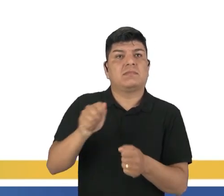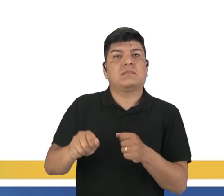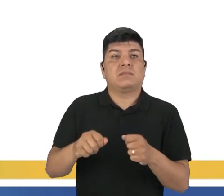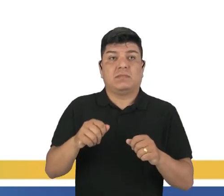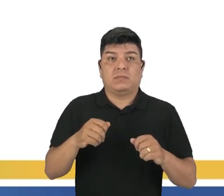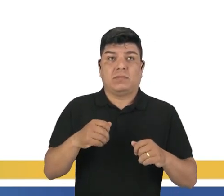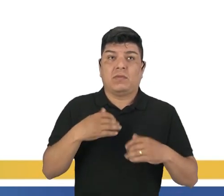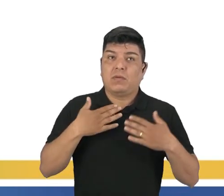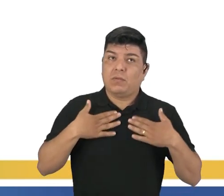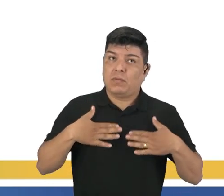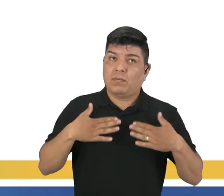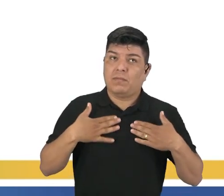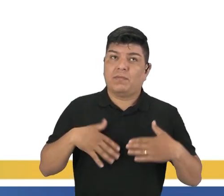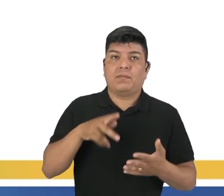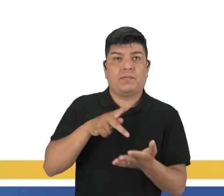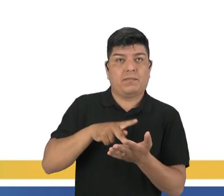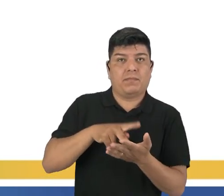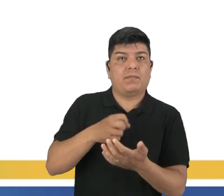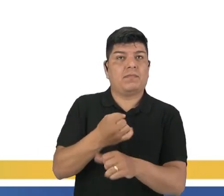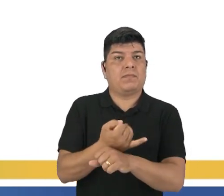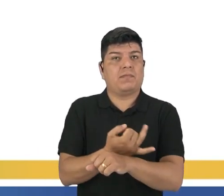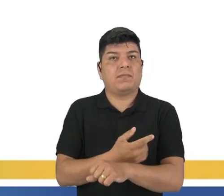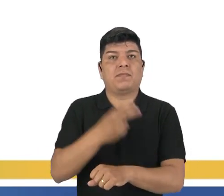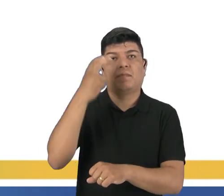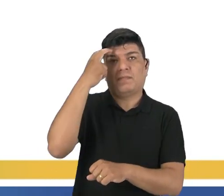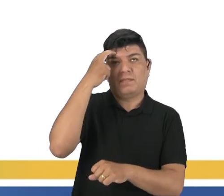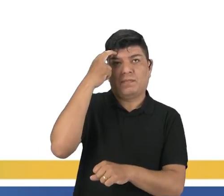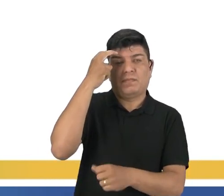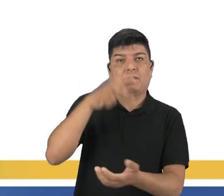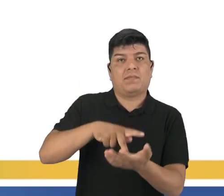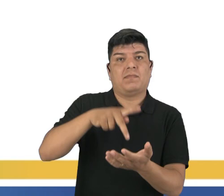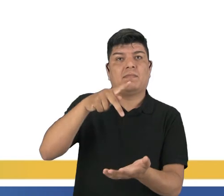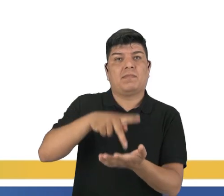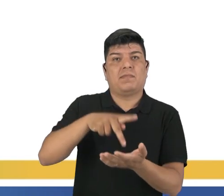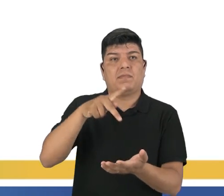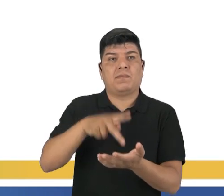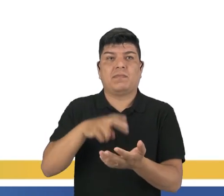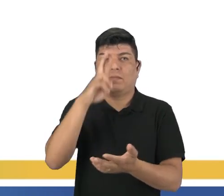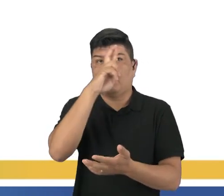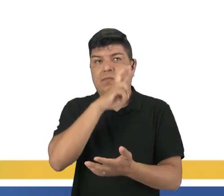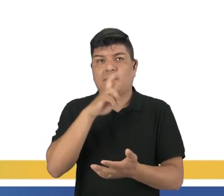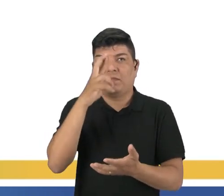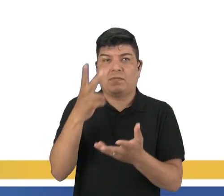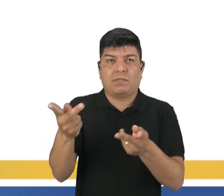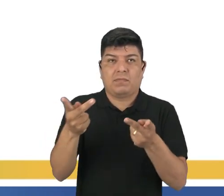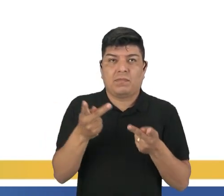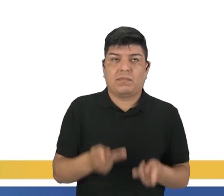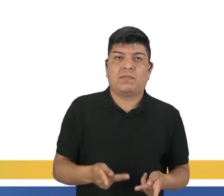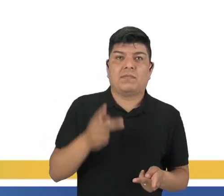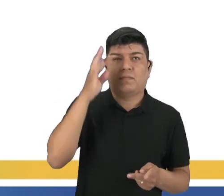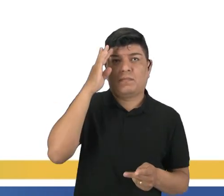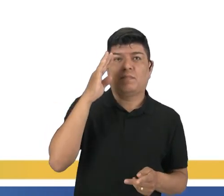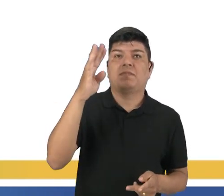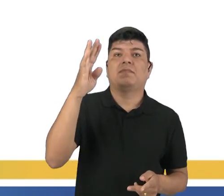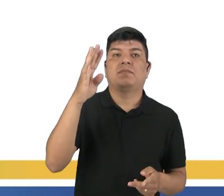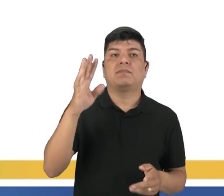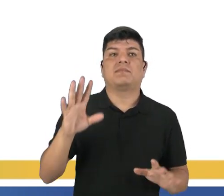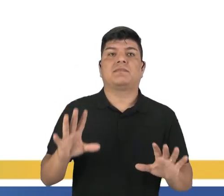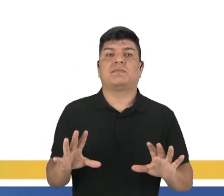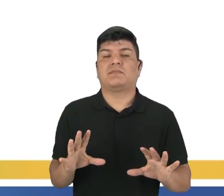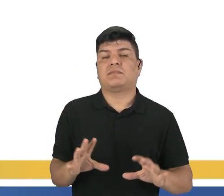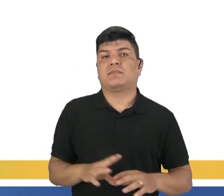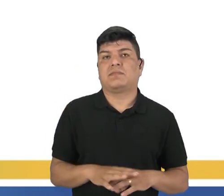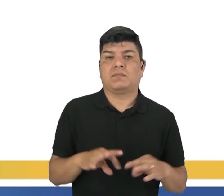seja sensível, sincero, emotivo, racional, observador, receptivo, imaginativo, né? Ou